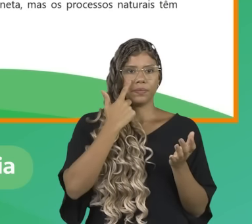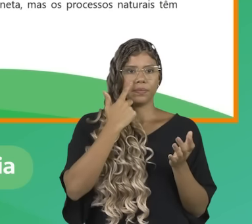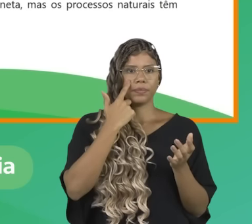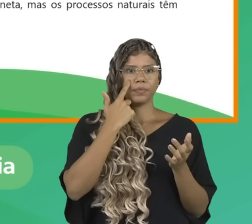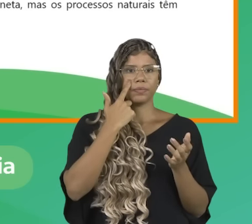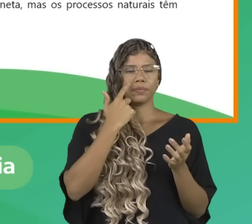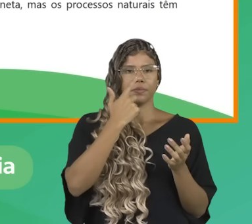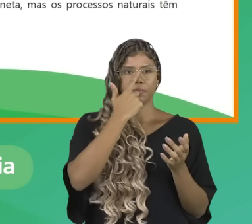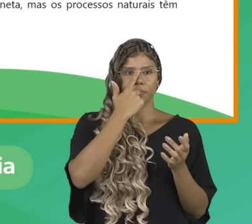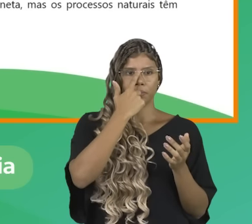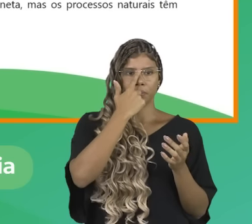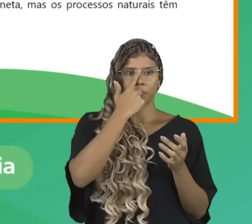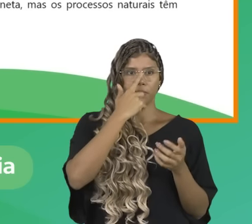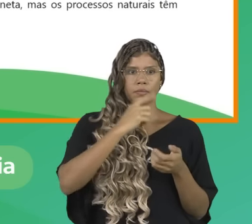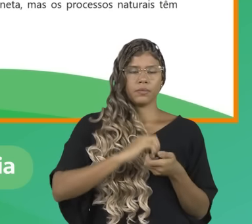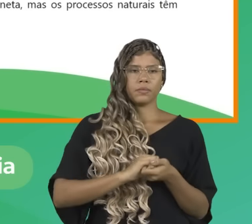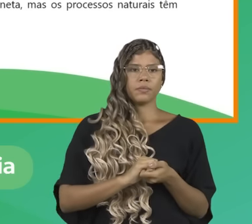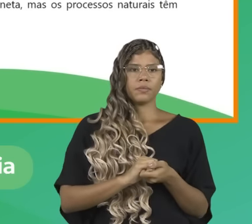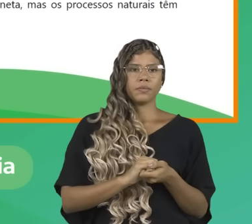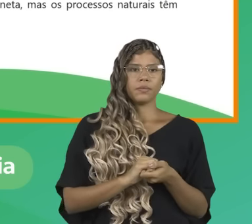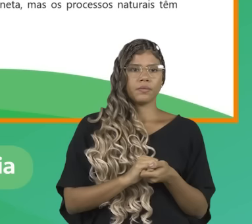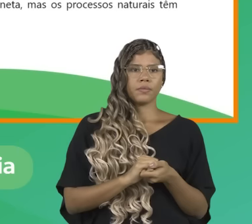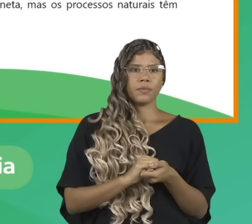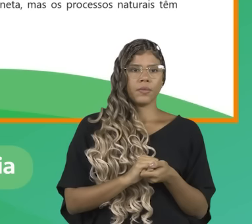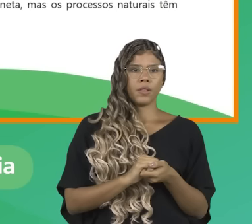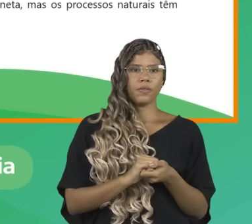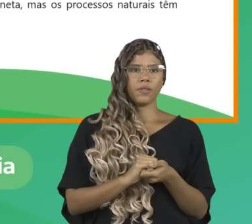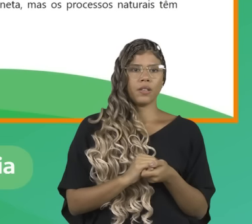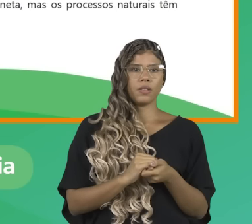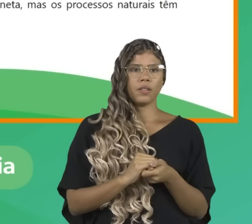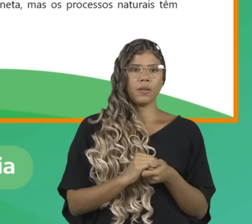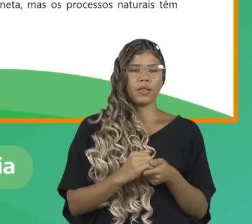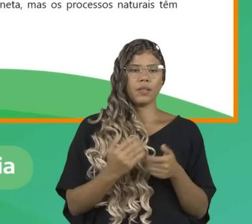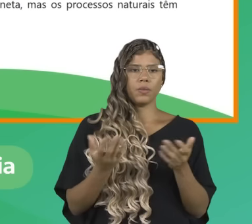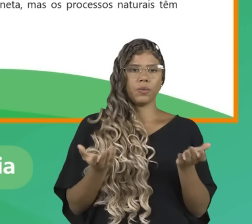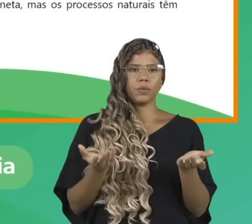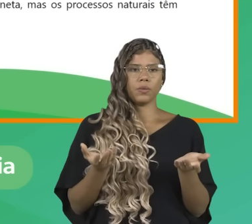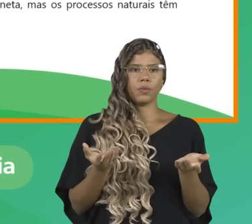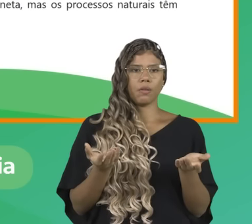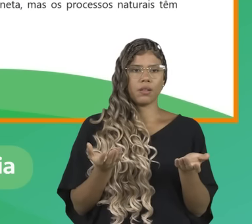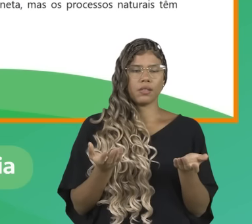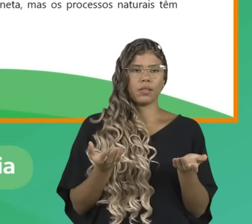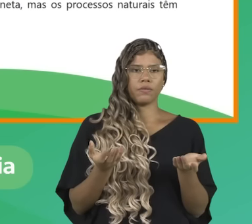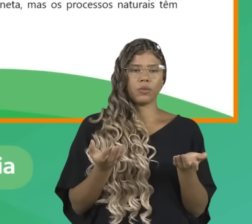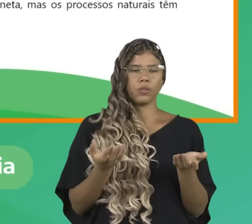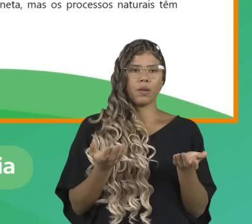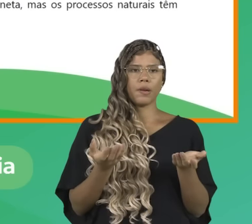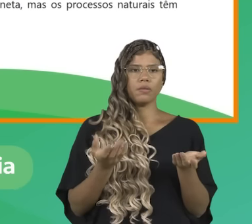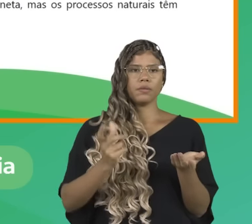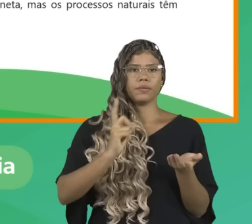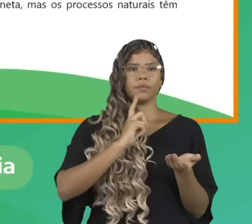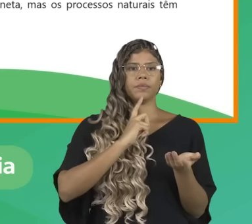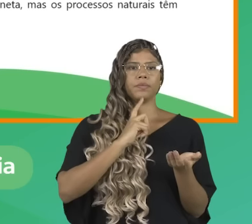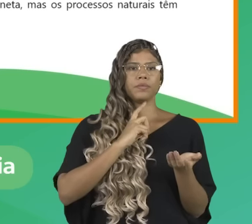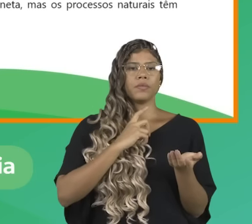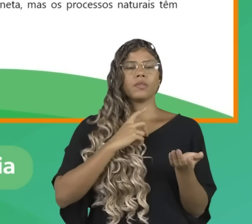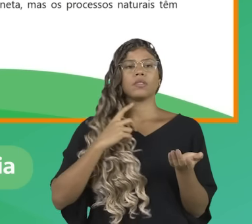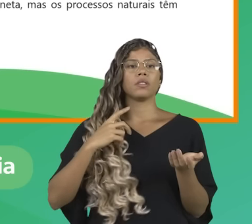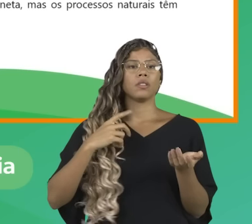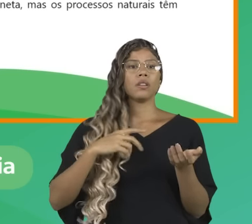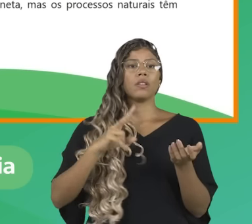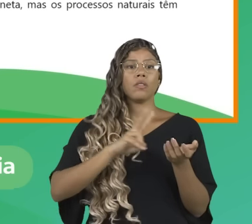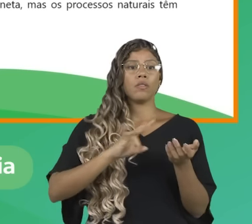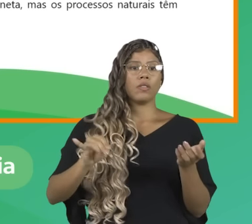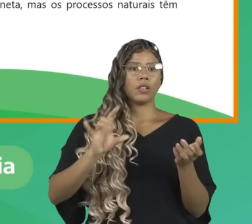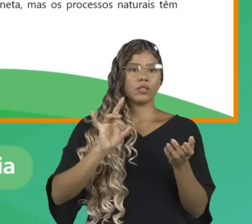ter? Redução da evaporação, aumento de gás carbônico, só vai acentuar o problema da crise climática que já existia. E o aumento da temperatura em locais